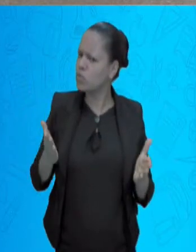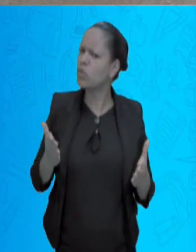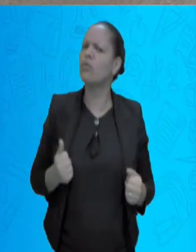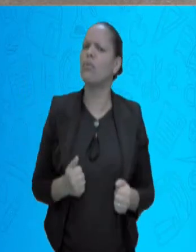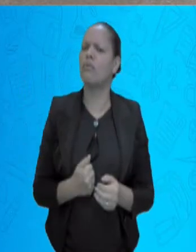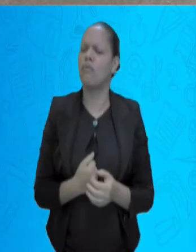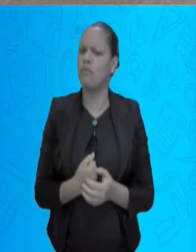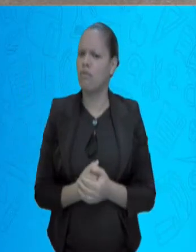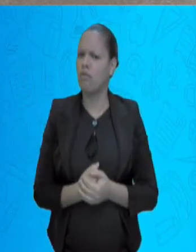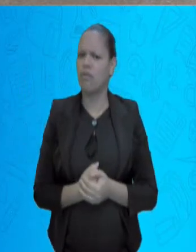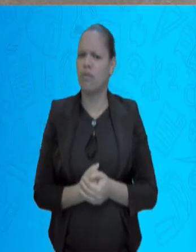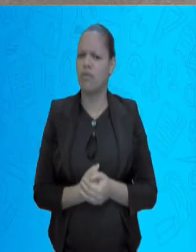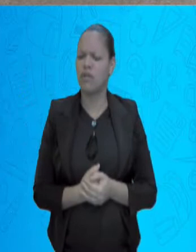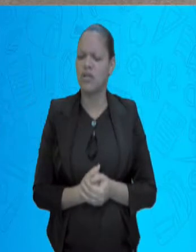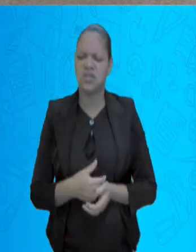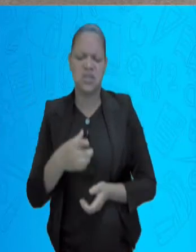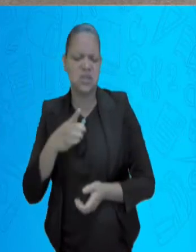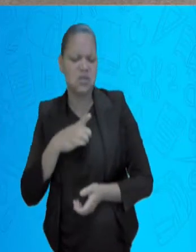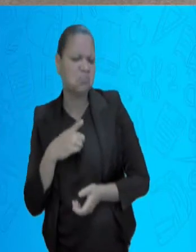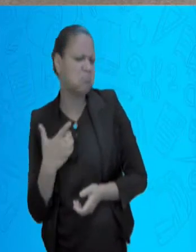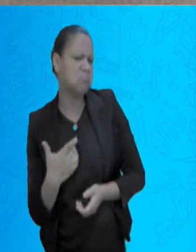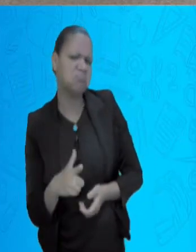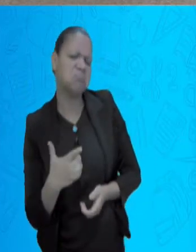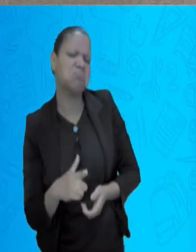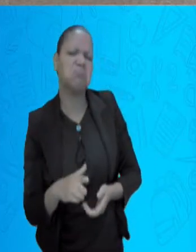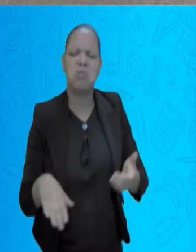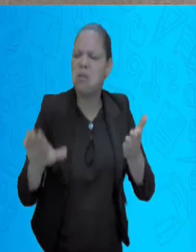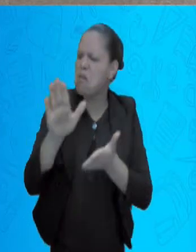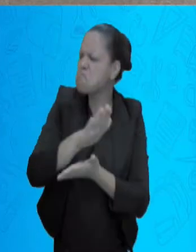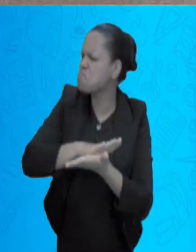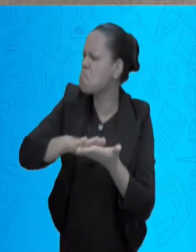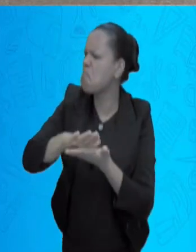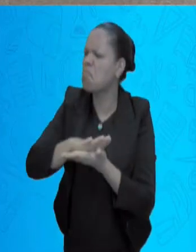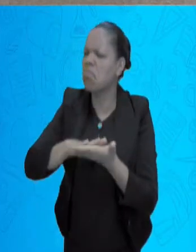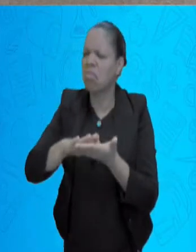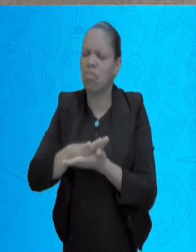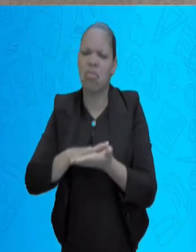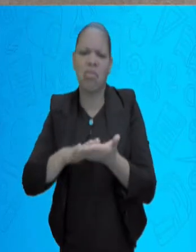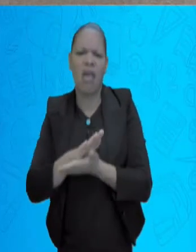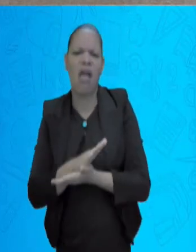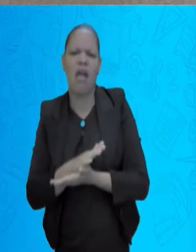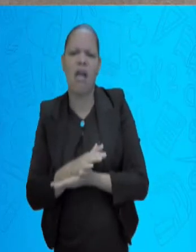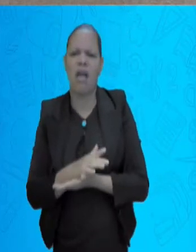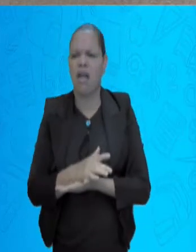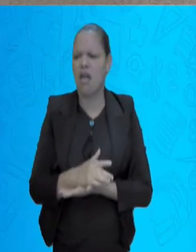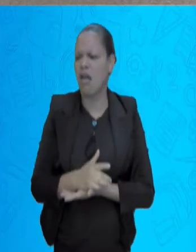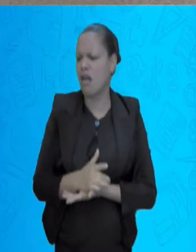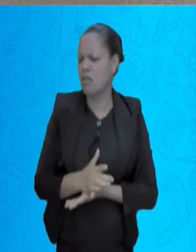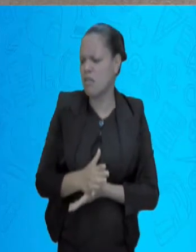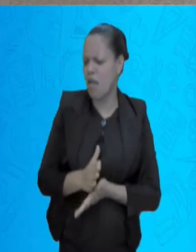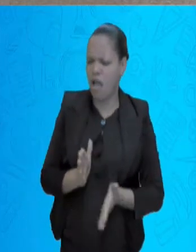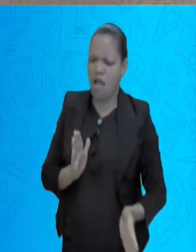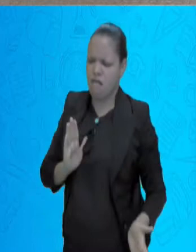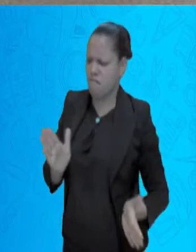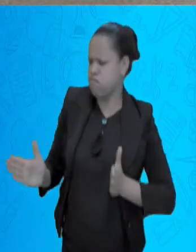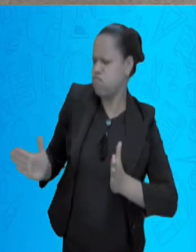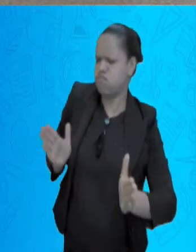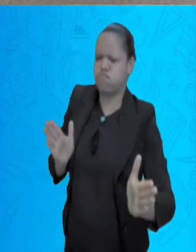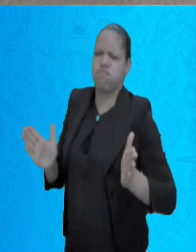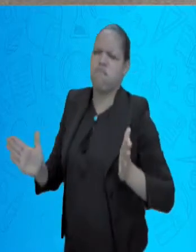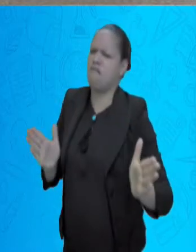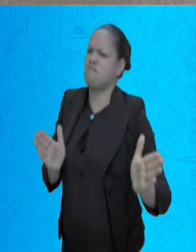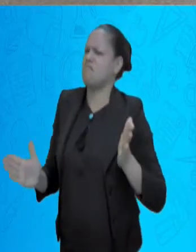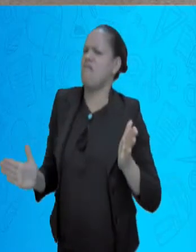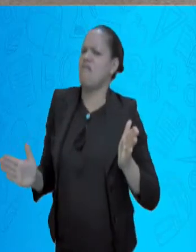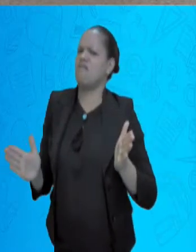tecnologia, eles não tinham acesso a muitas coisas, eles viviam daquilo que a natureza produzia. E mesmo nesse